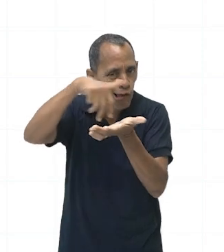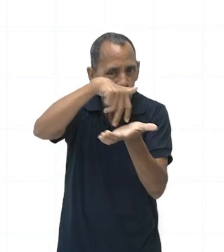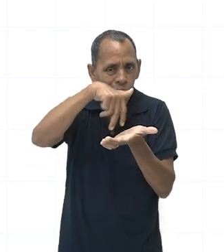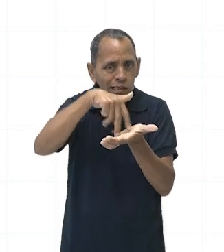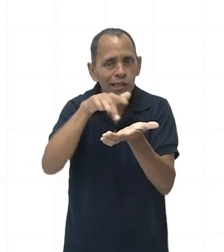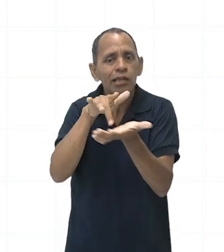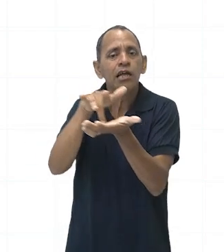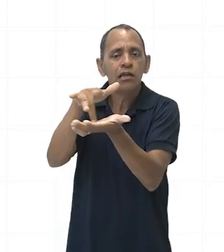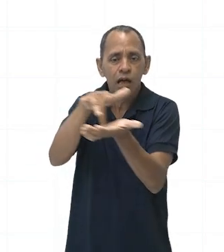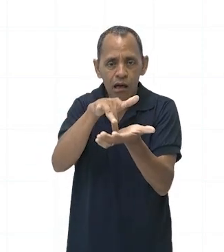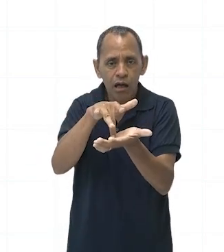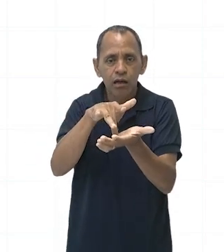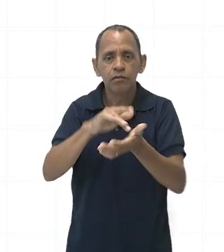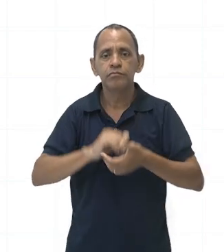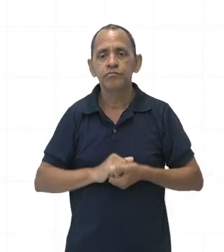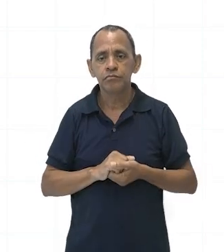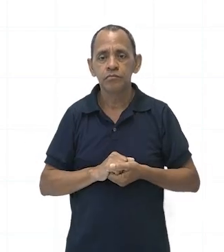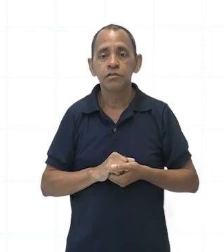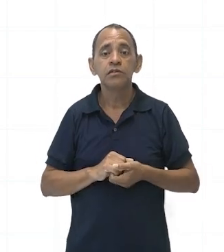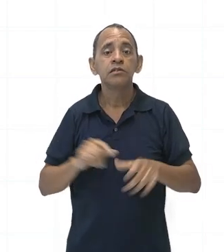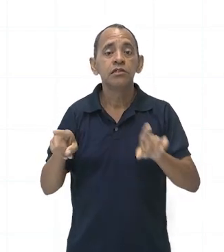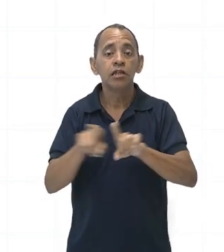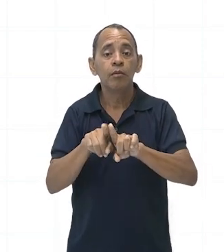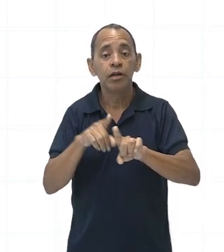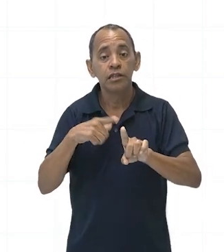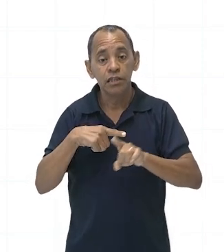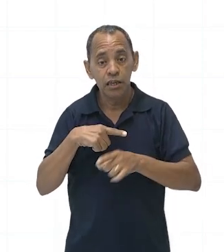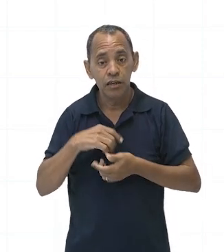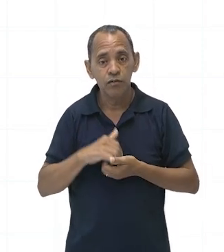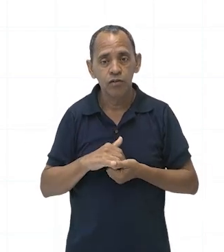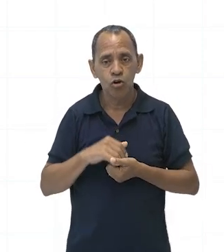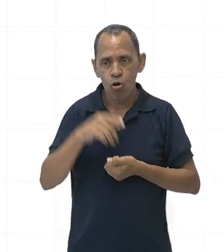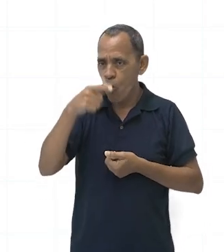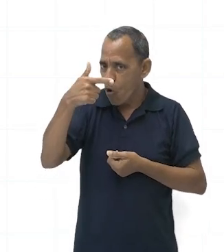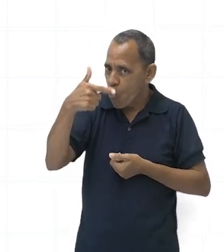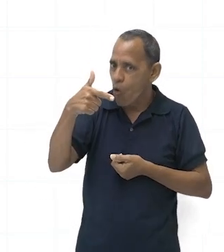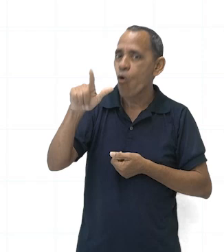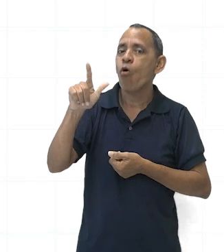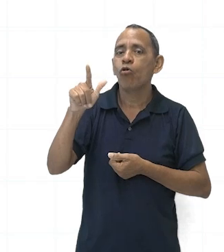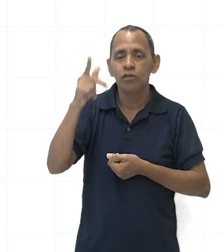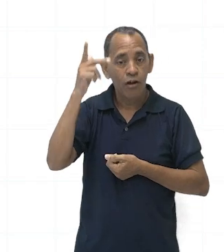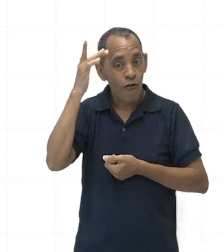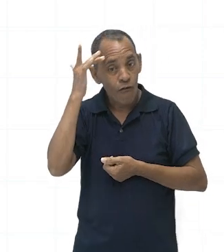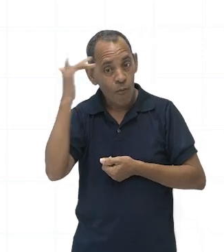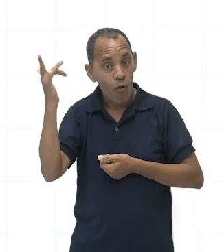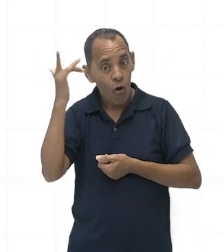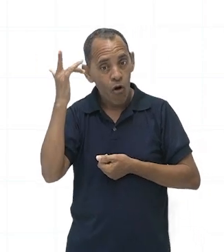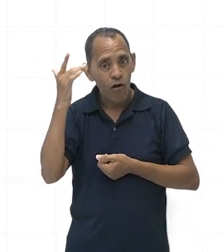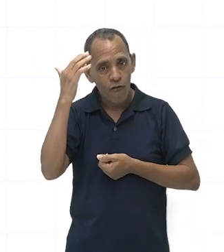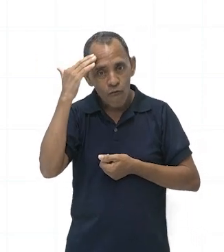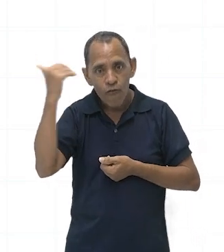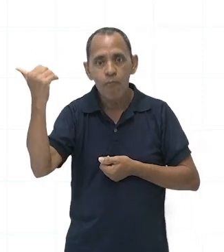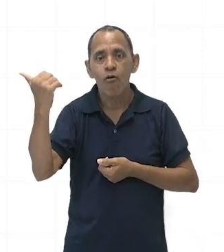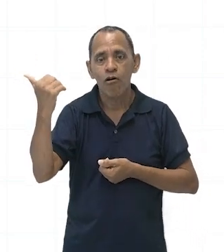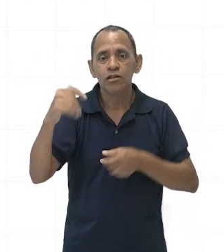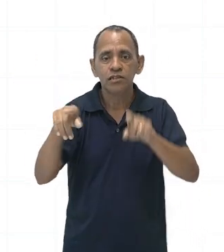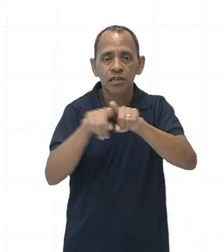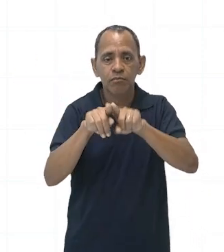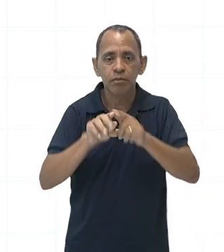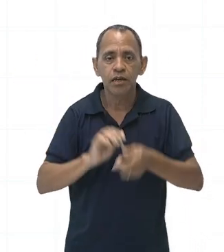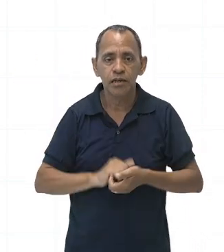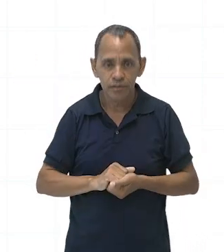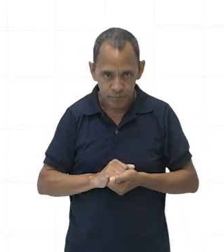movimentos. Mas tem uma outra grande personalidade do balé, a italiana Marie Taglioni, que foi